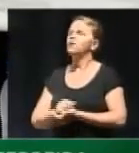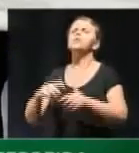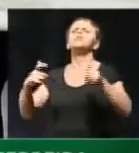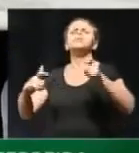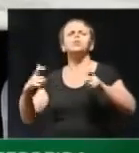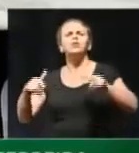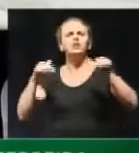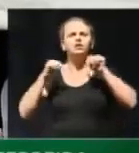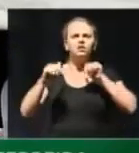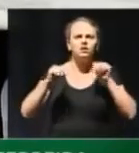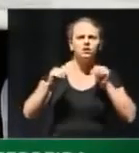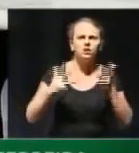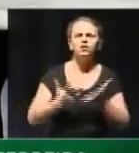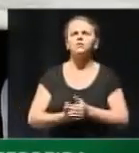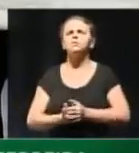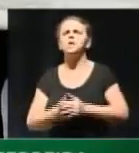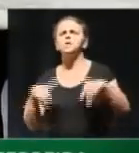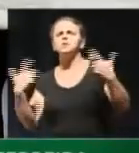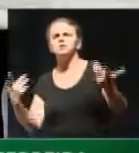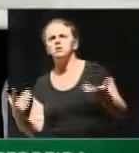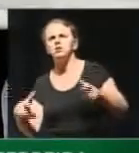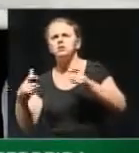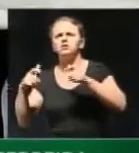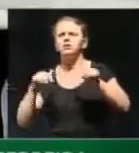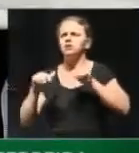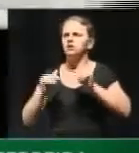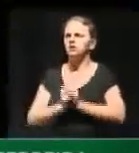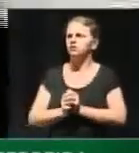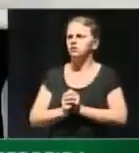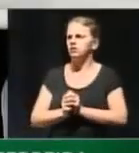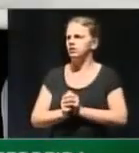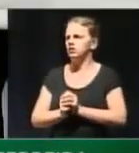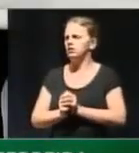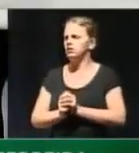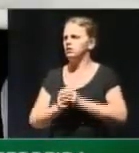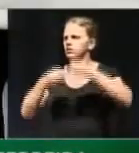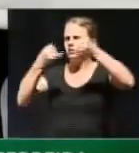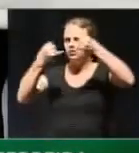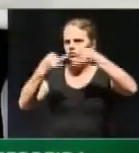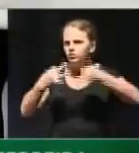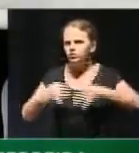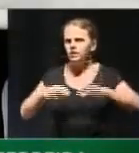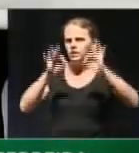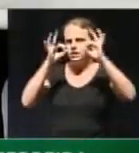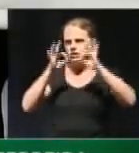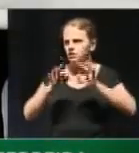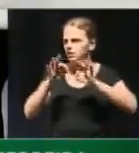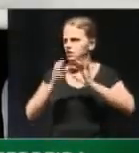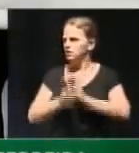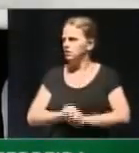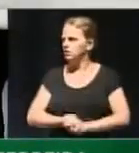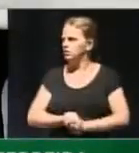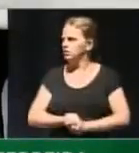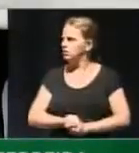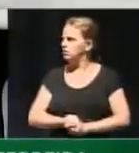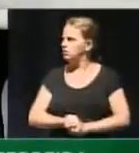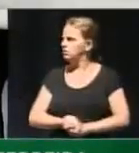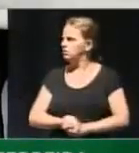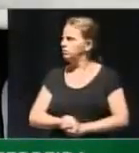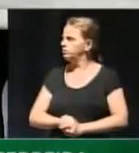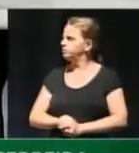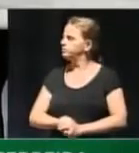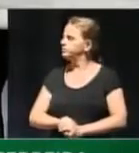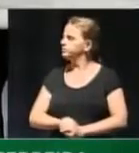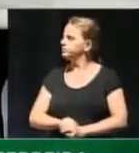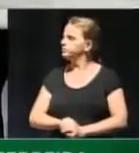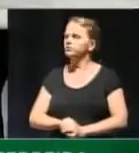trabalha, o que faz, as instituições, sem as siglas, por favor, destrinchando as siglas, para